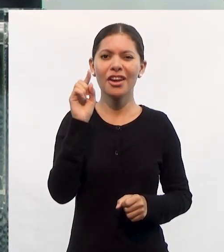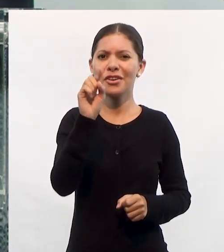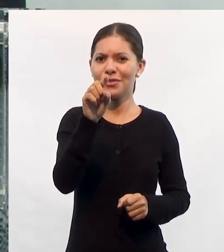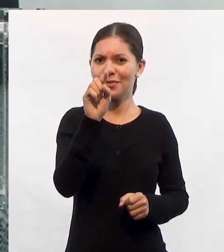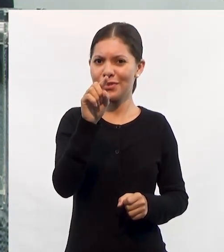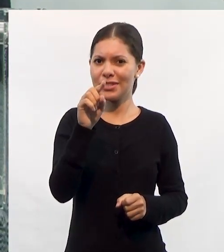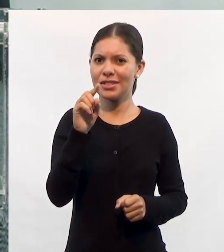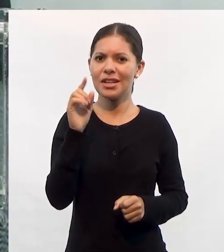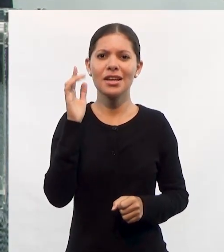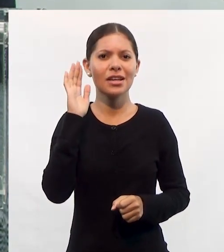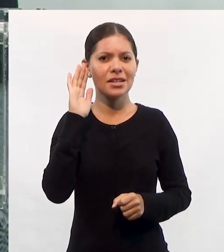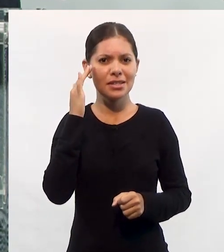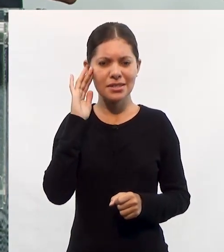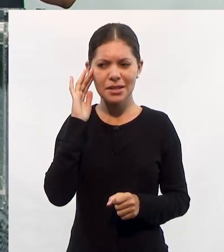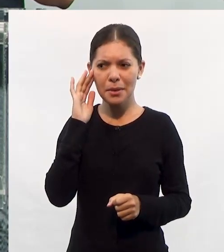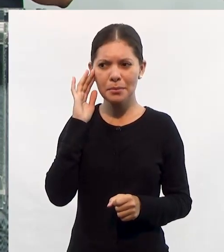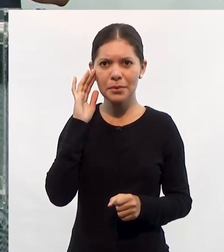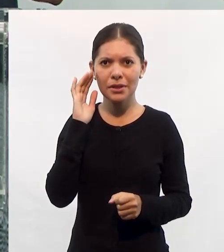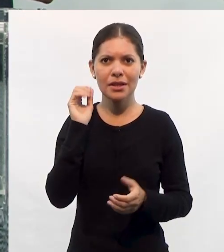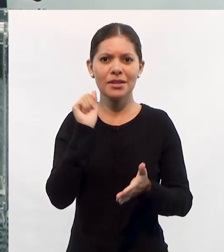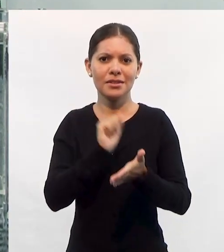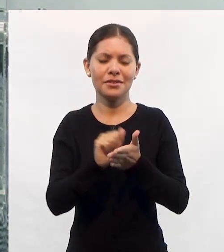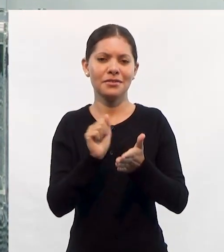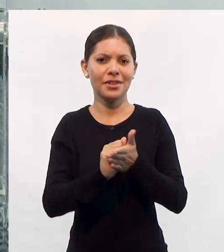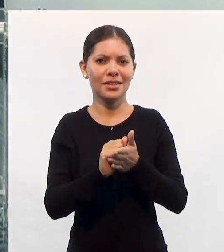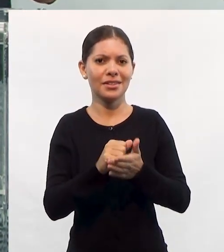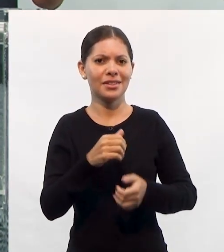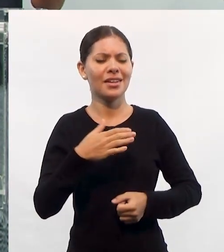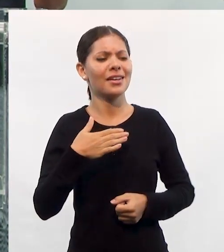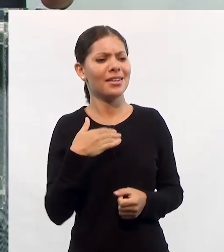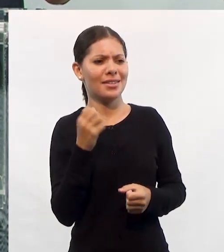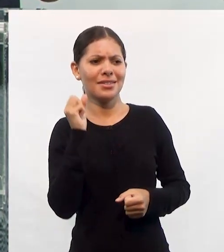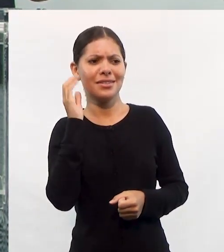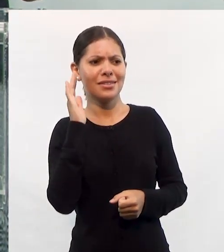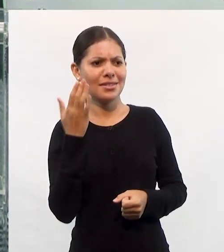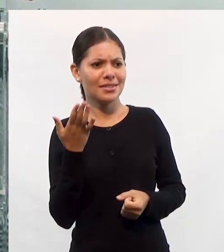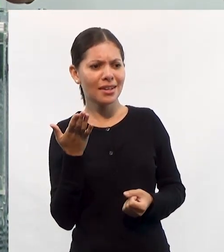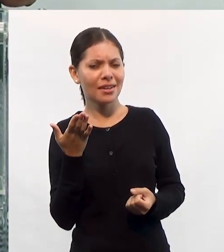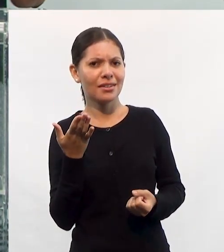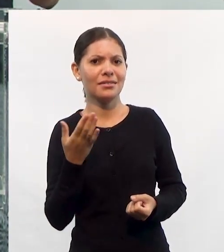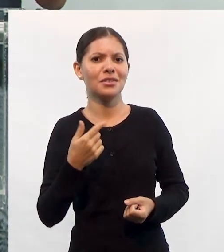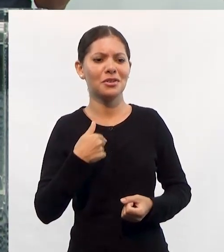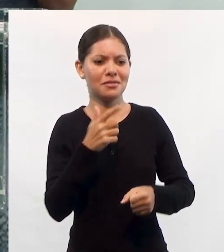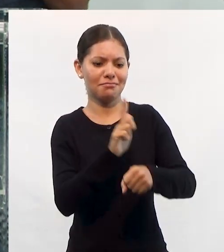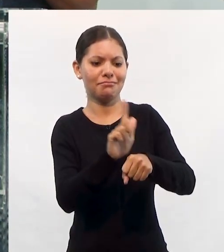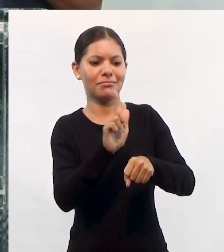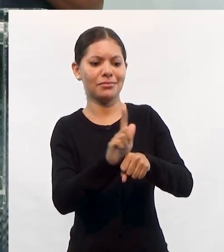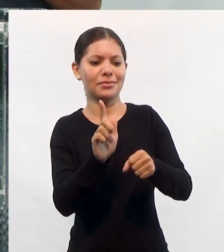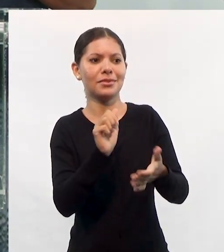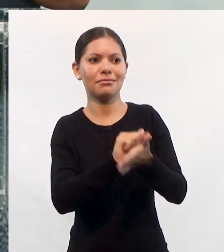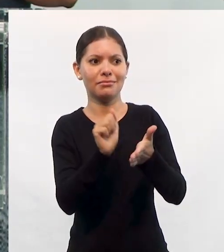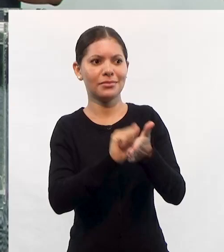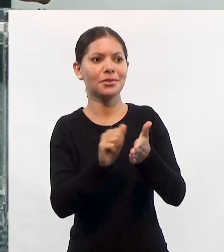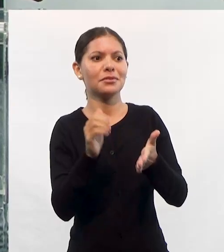Você sabe escrever? Sei, professor. Estou aqui fazendo uma graduação, né? Porque eu sei